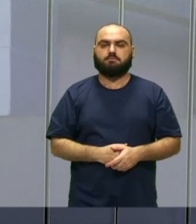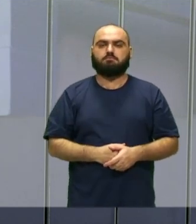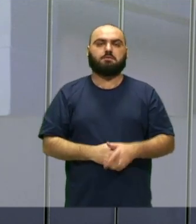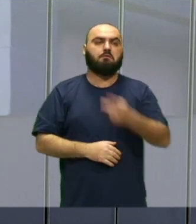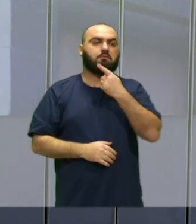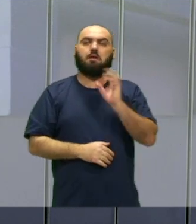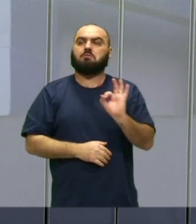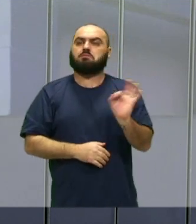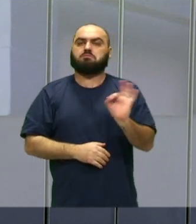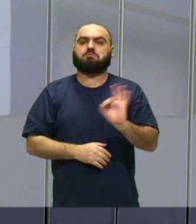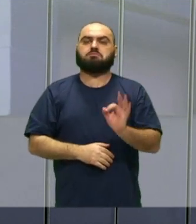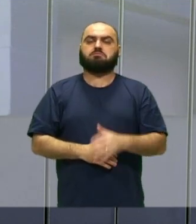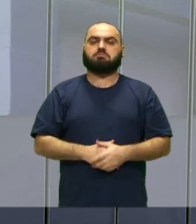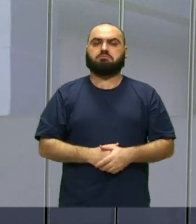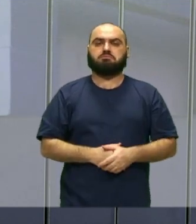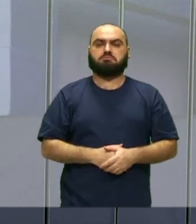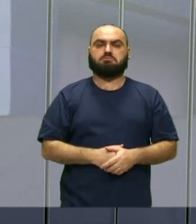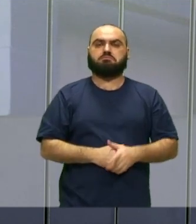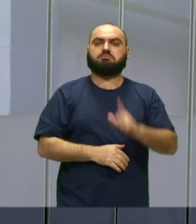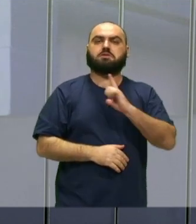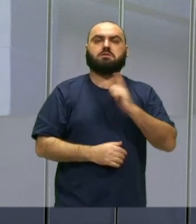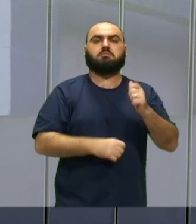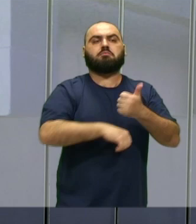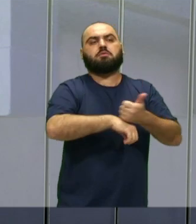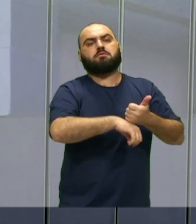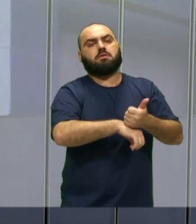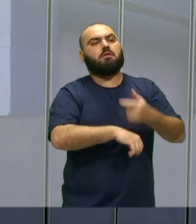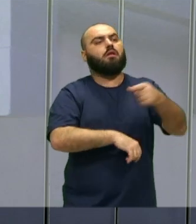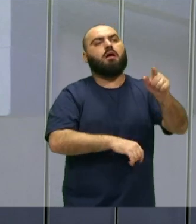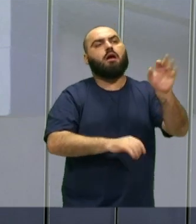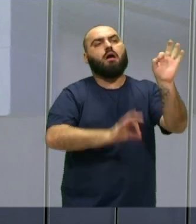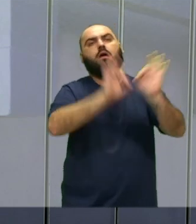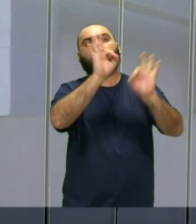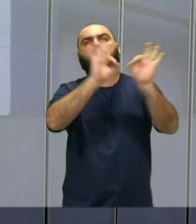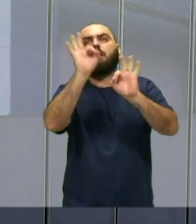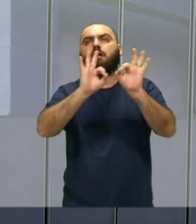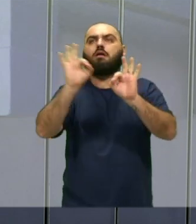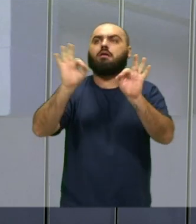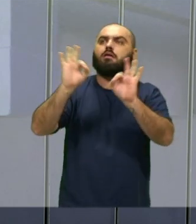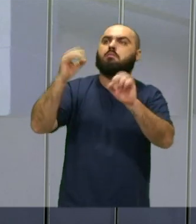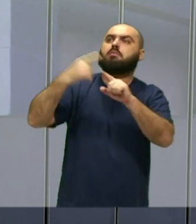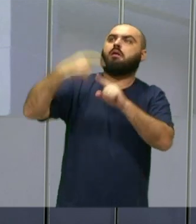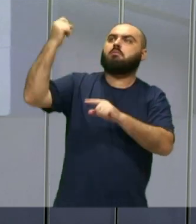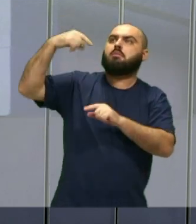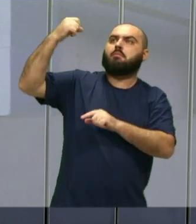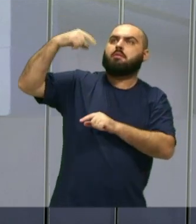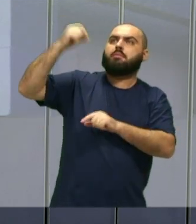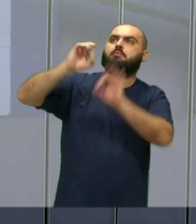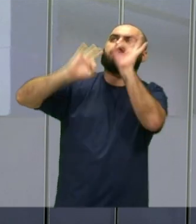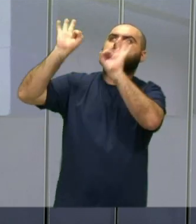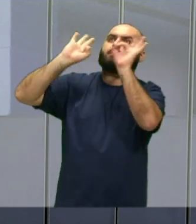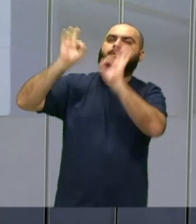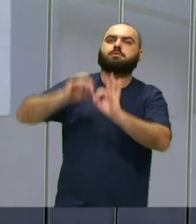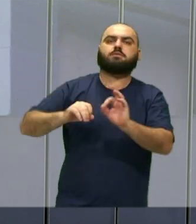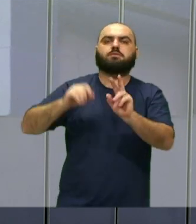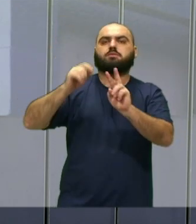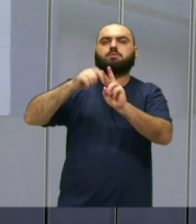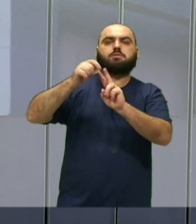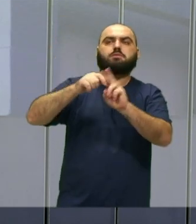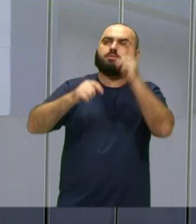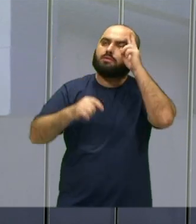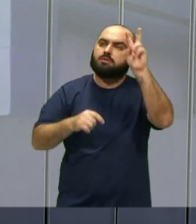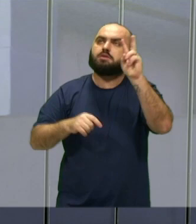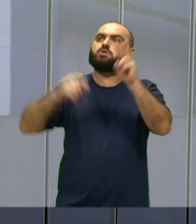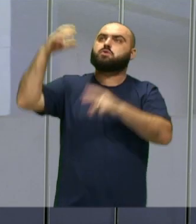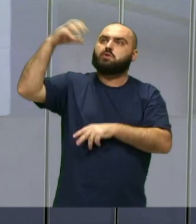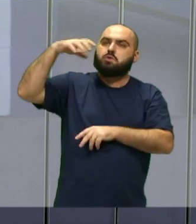falava nada. Acontecia desses profissionais ir lá, arrumarem um teto porque chovia, daí ir embora, daqui a 2, 3 dias tinha chuva de